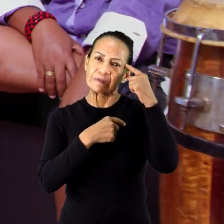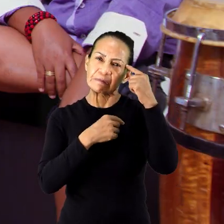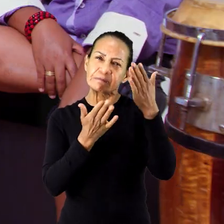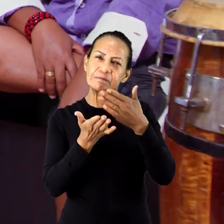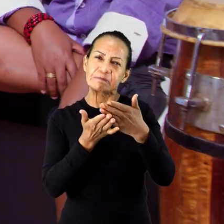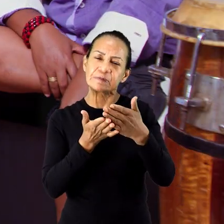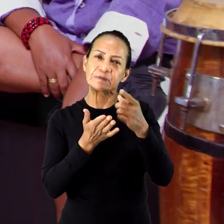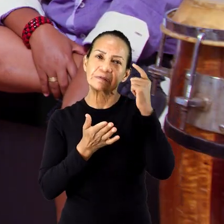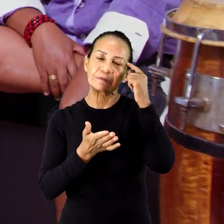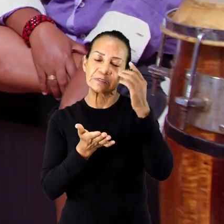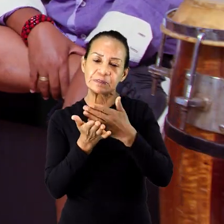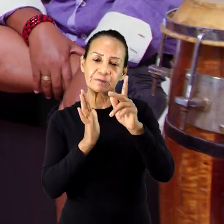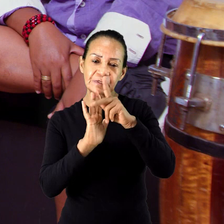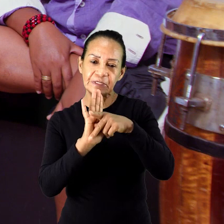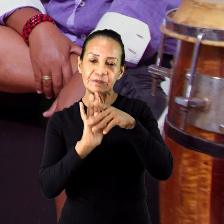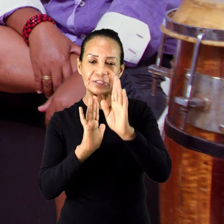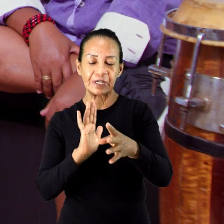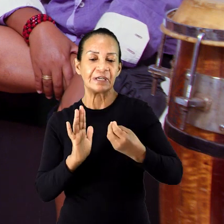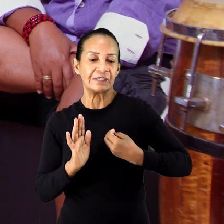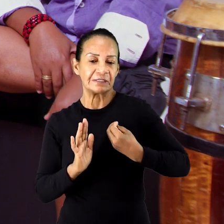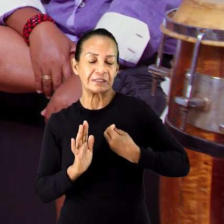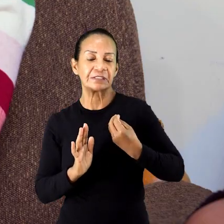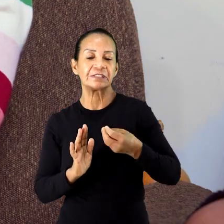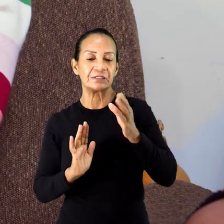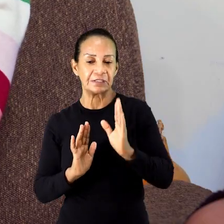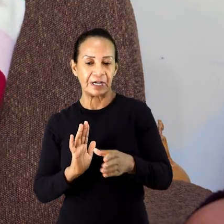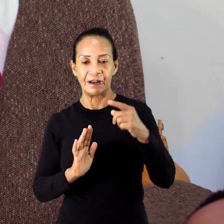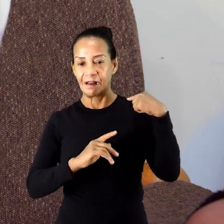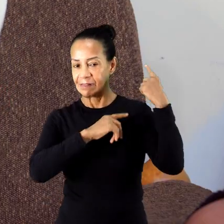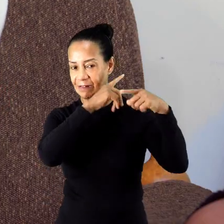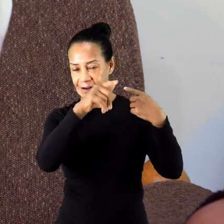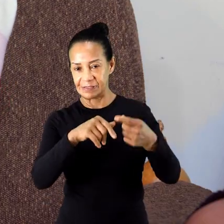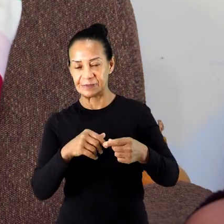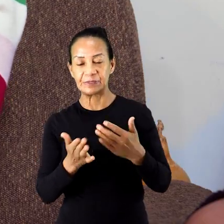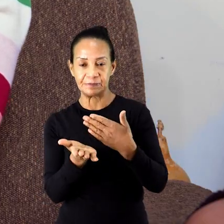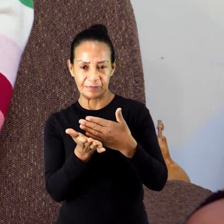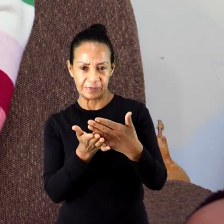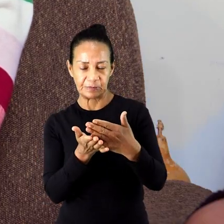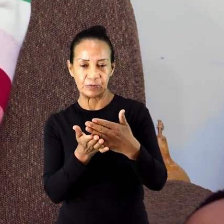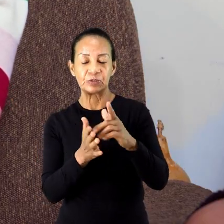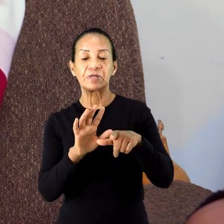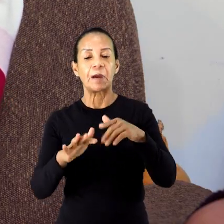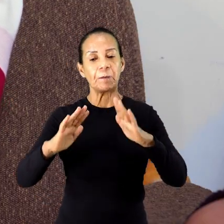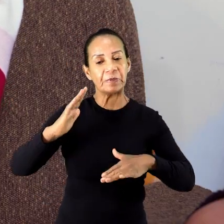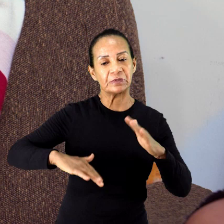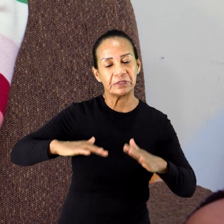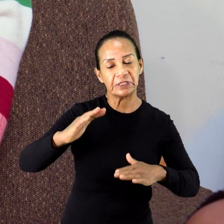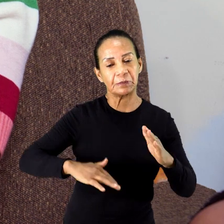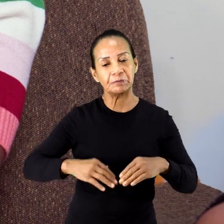né, de trazer mulheres para trabalhar em um projeto percussivo. Nosso intuito, a princípio, sempre foi